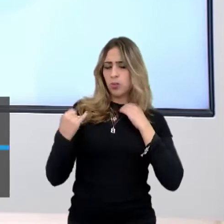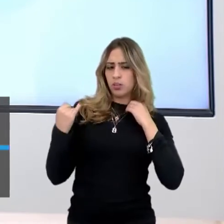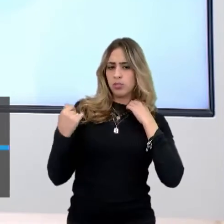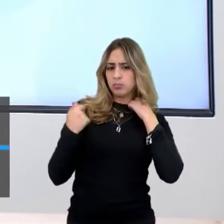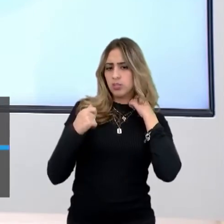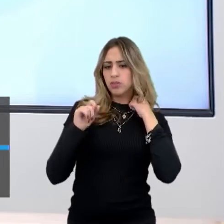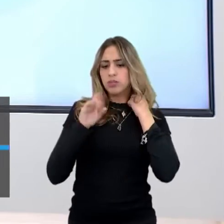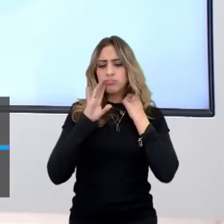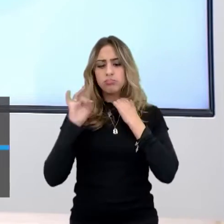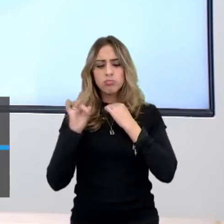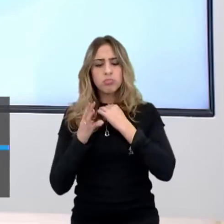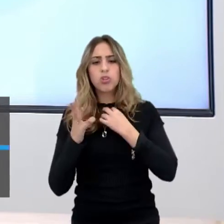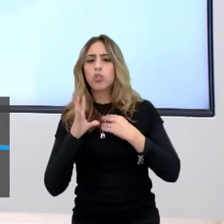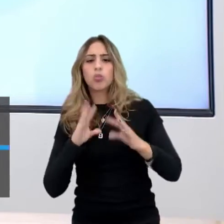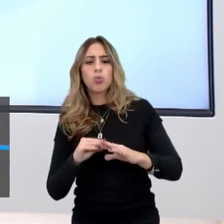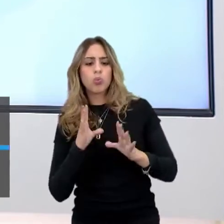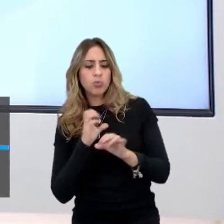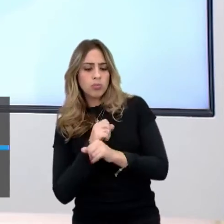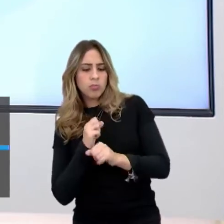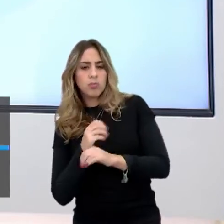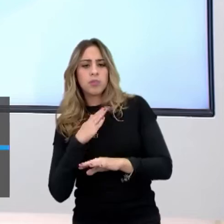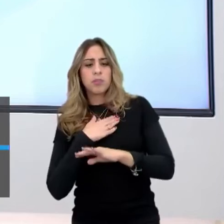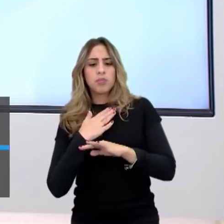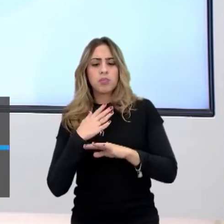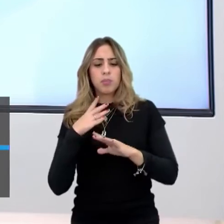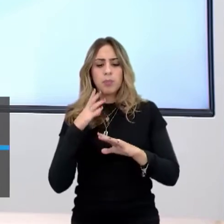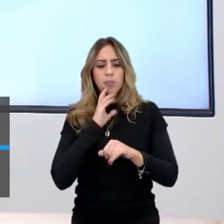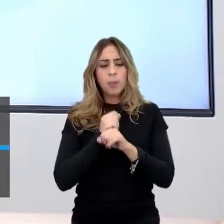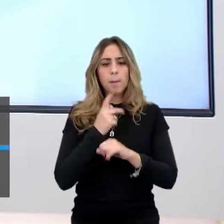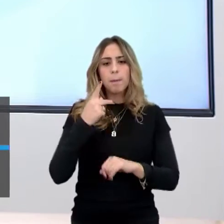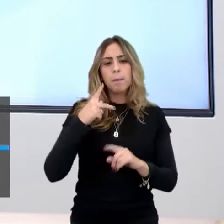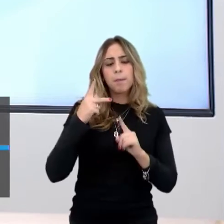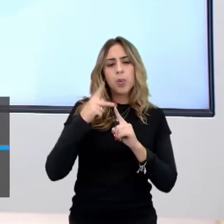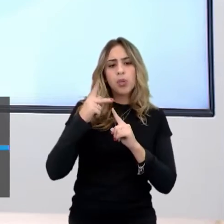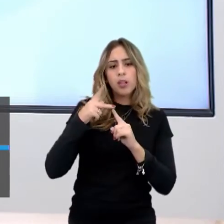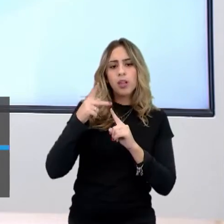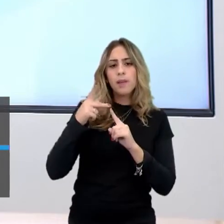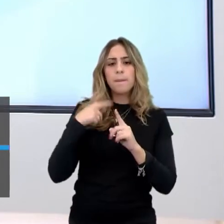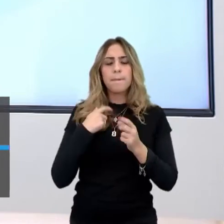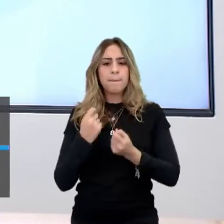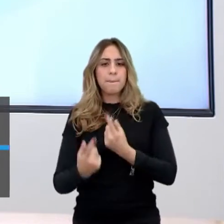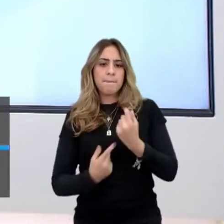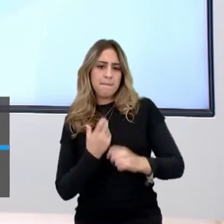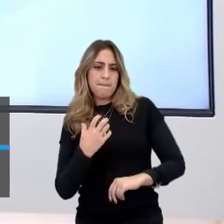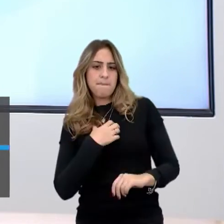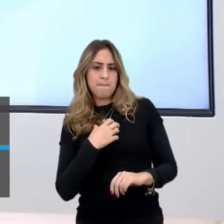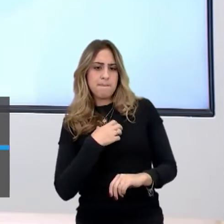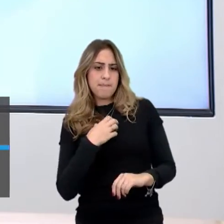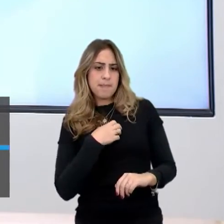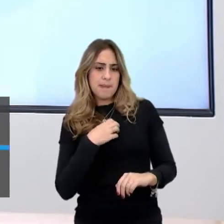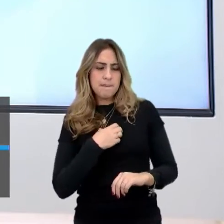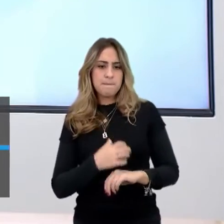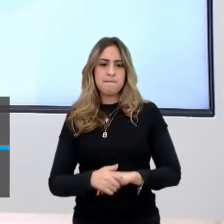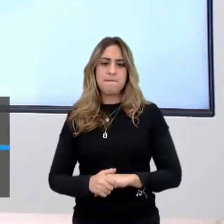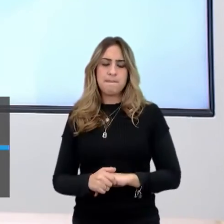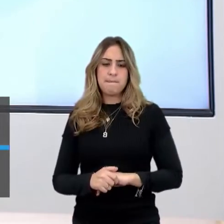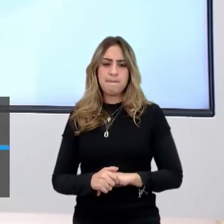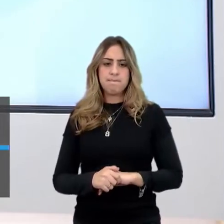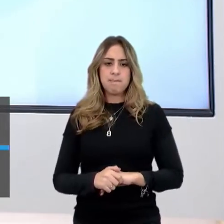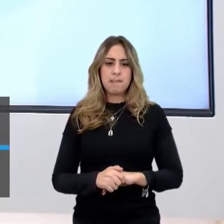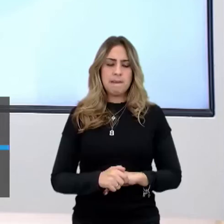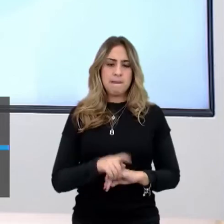fazer somatórios, eu tenho que fazer médias, tenho que calcular potências, né, tenho que calcular em algumas situações desvios padrões e assim